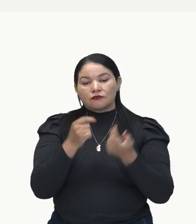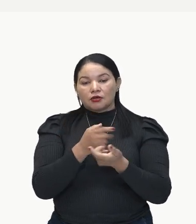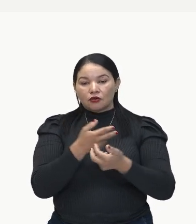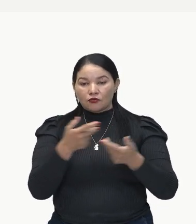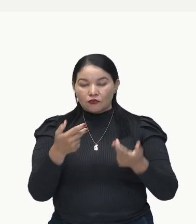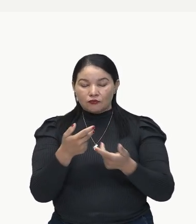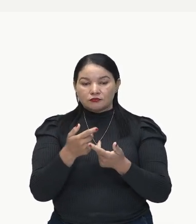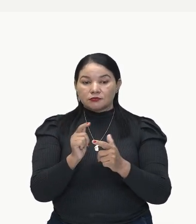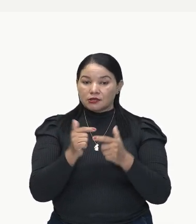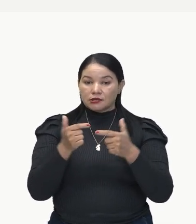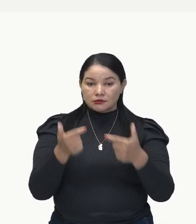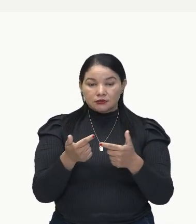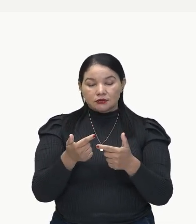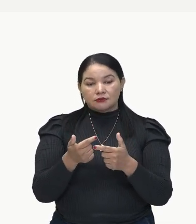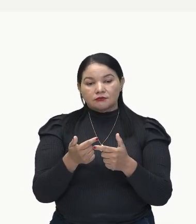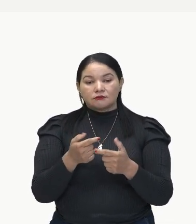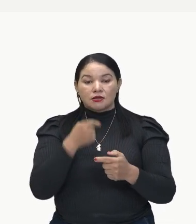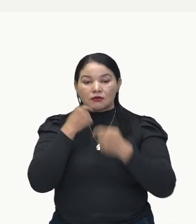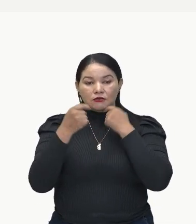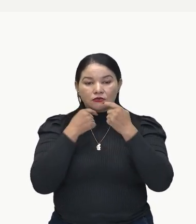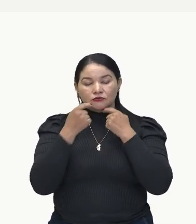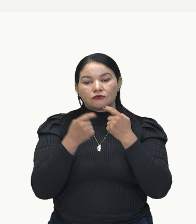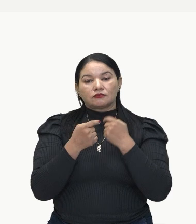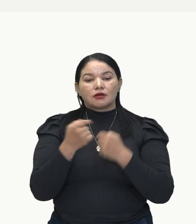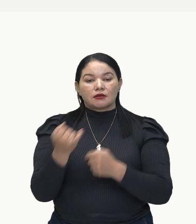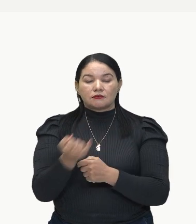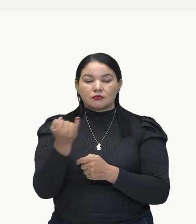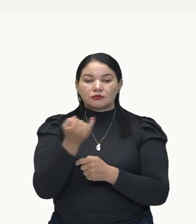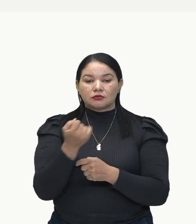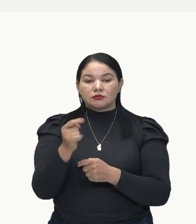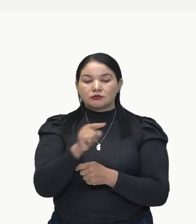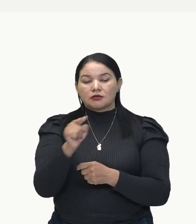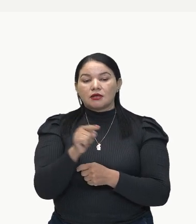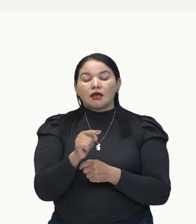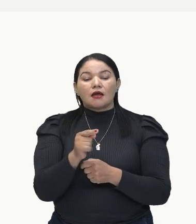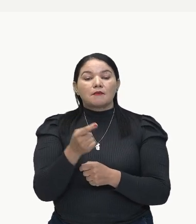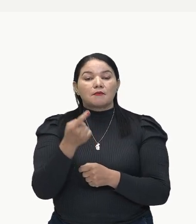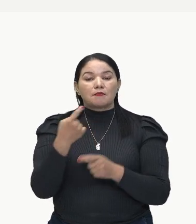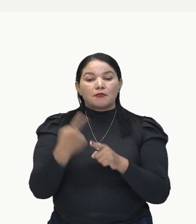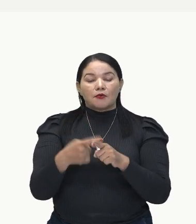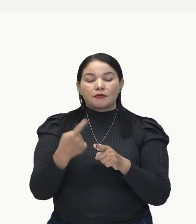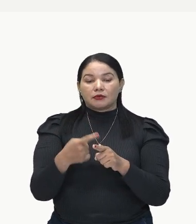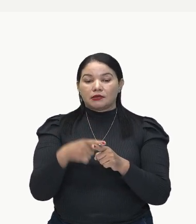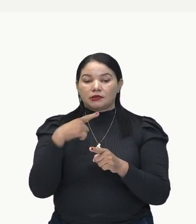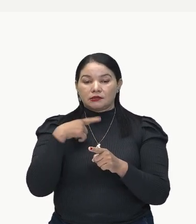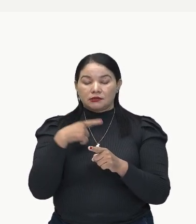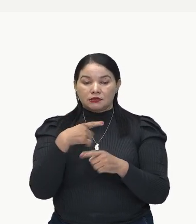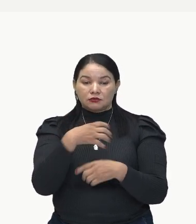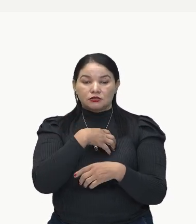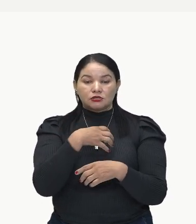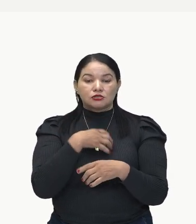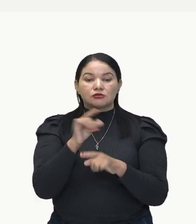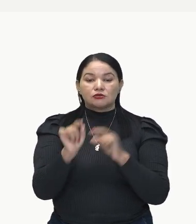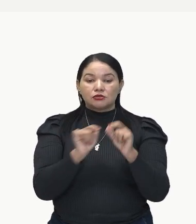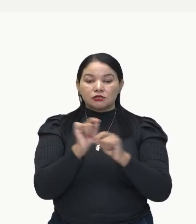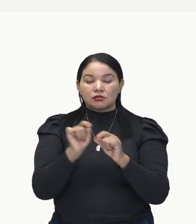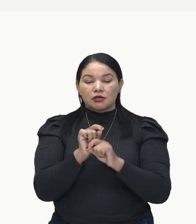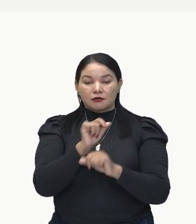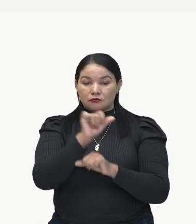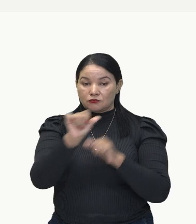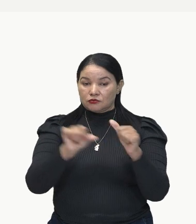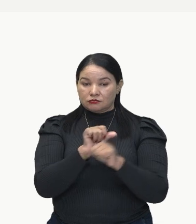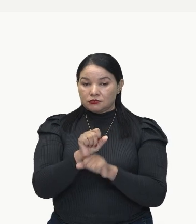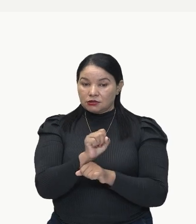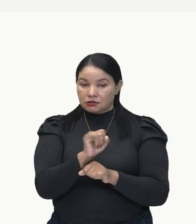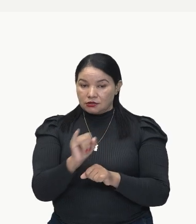ação. Bastante importante porque esse sim vai ter um sentido de modificação. Se eu só tenho a sentença,